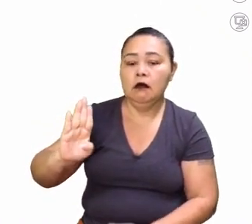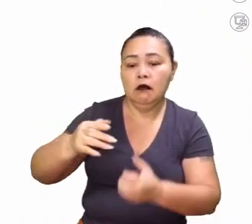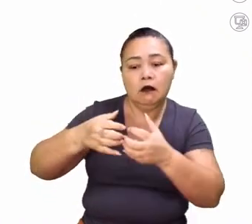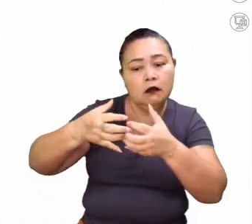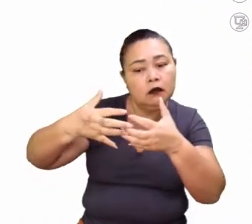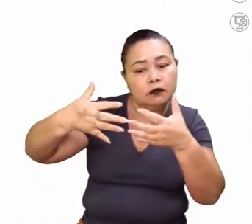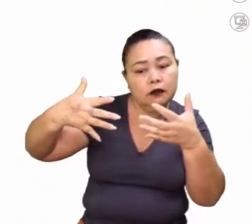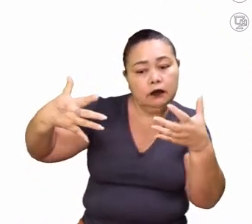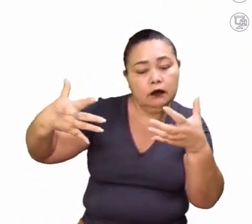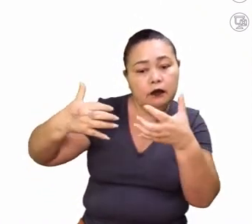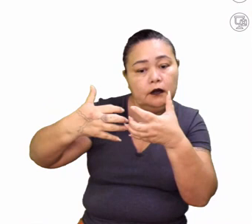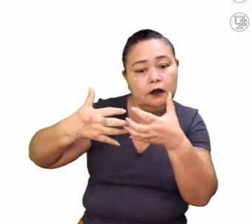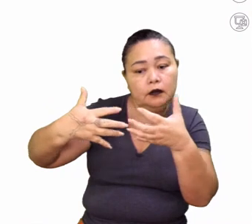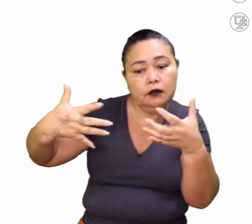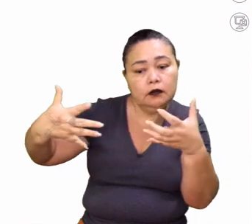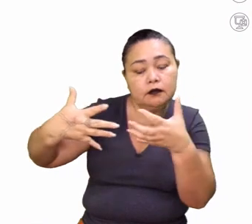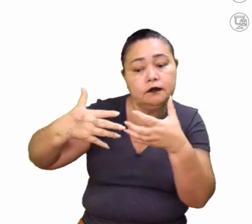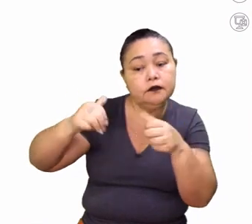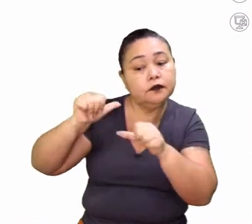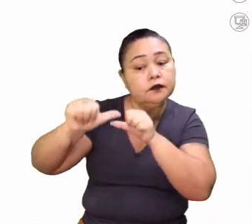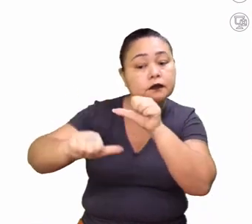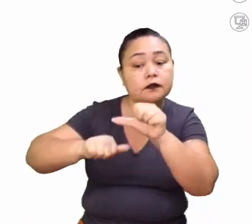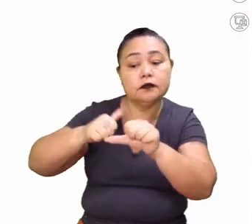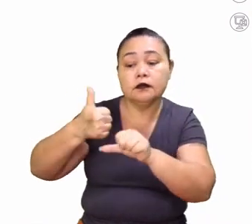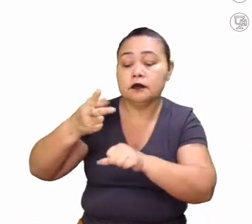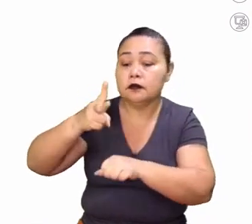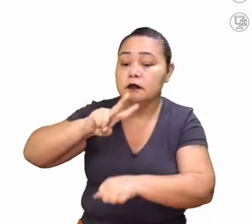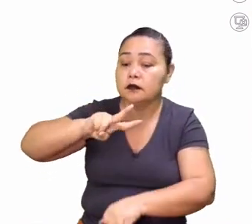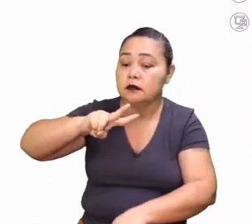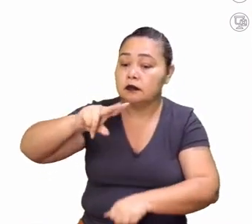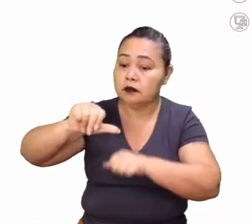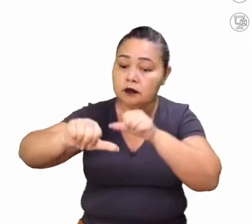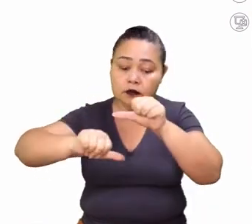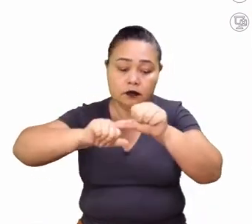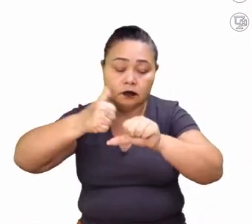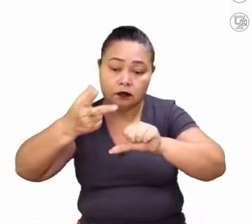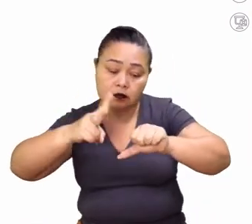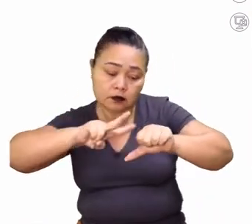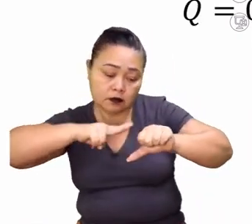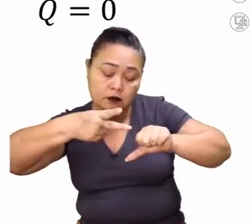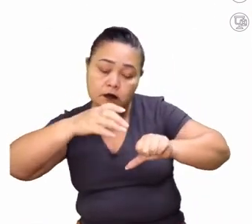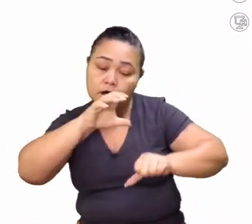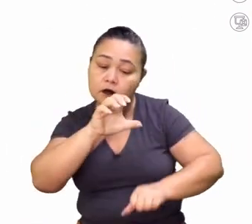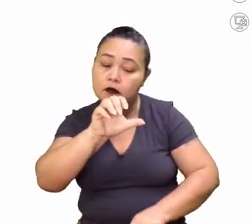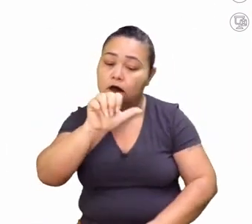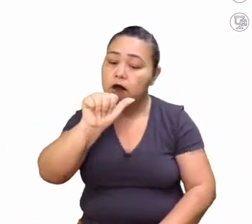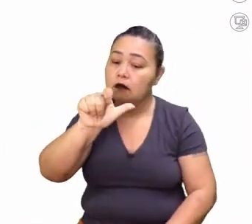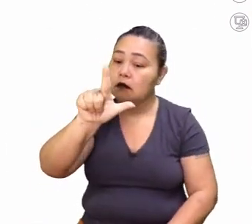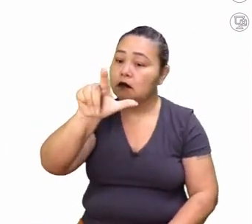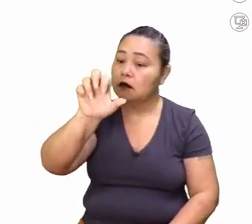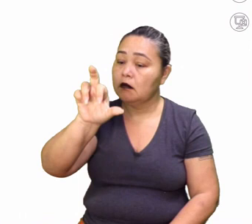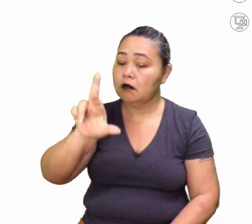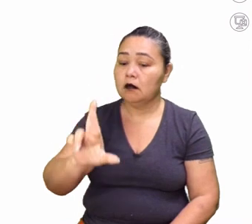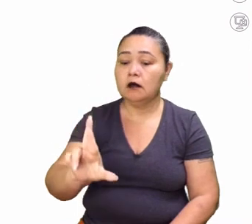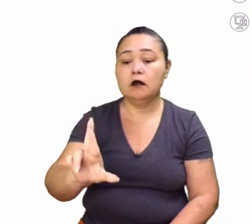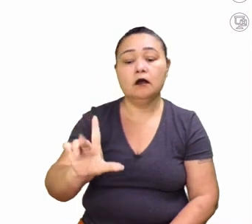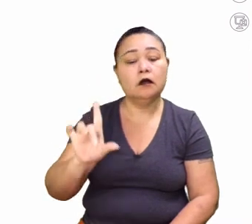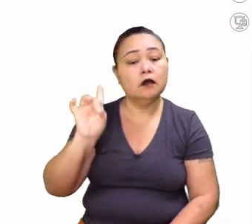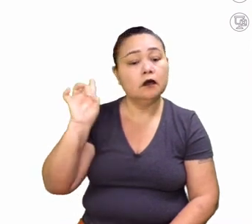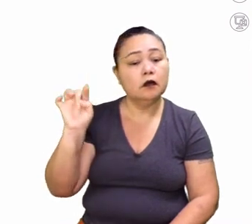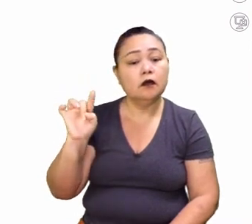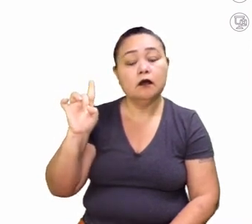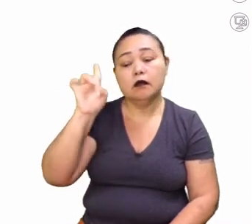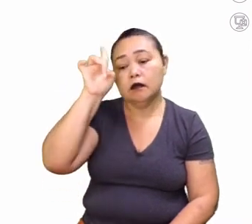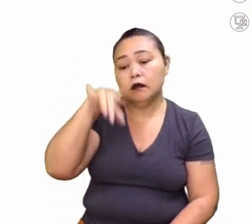expansão mas não houve troca de calor lembra que nós falamos então nó vamos chamar isso aqui de a quantidade de calor foi